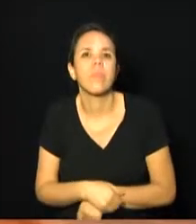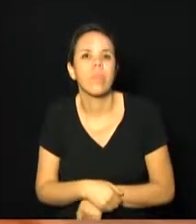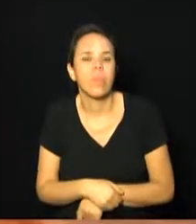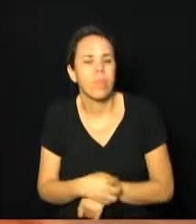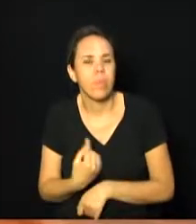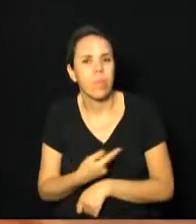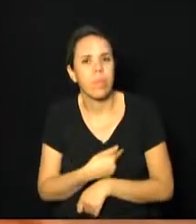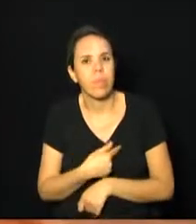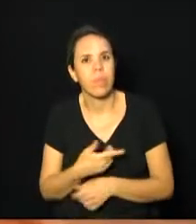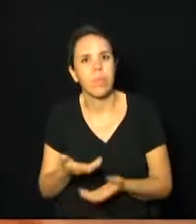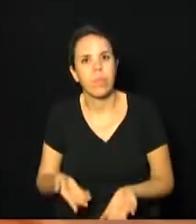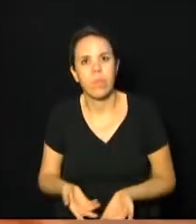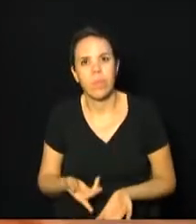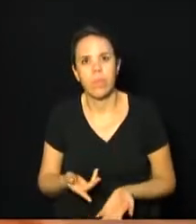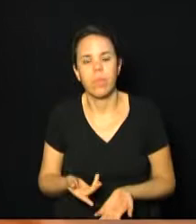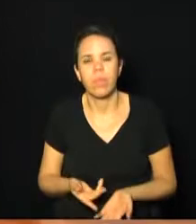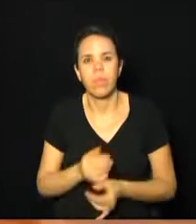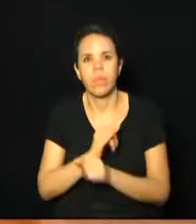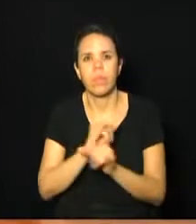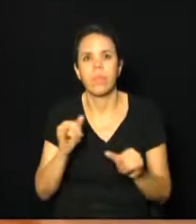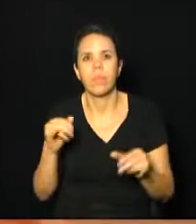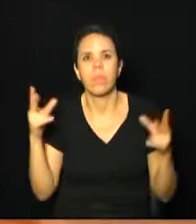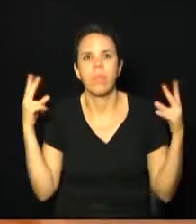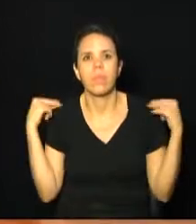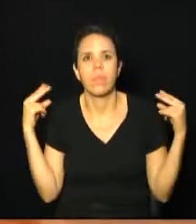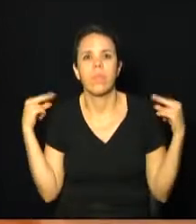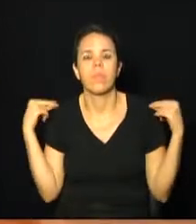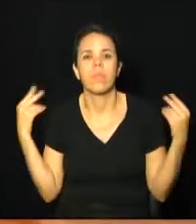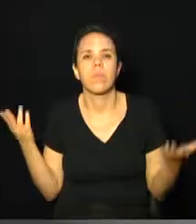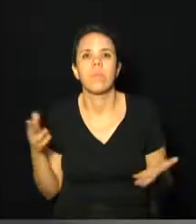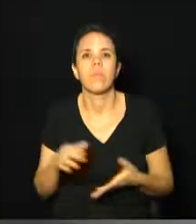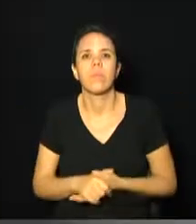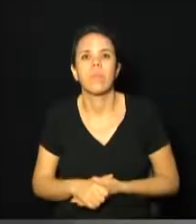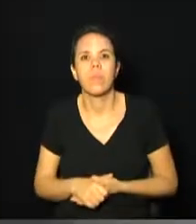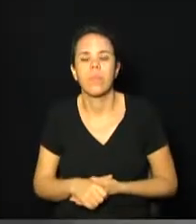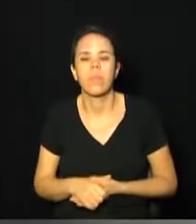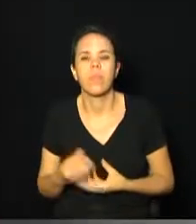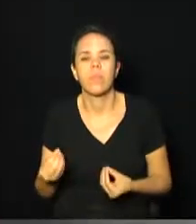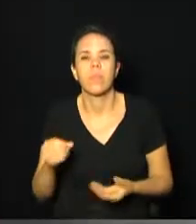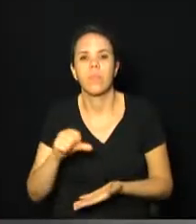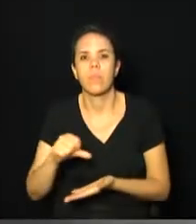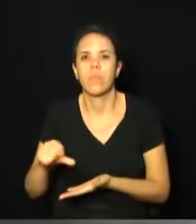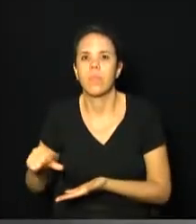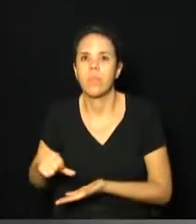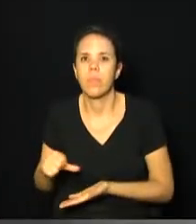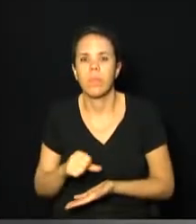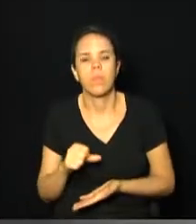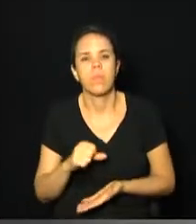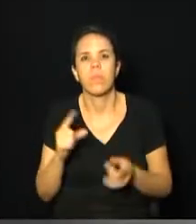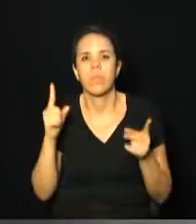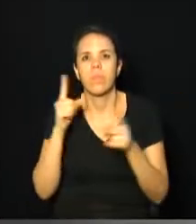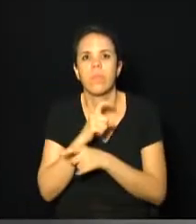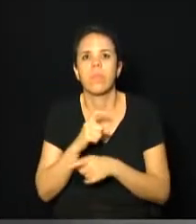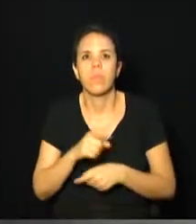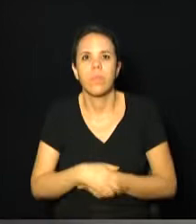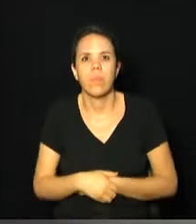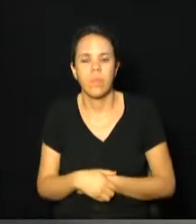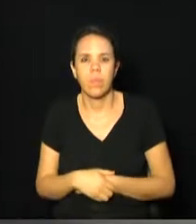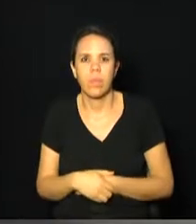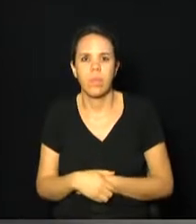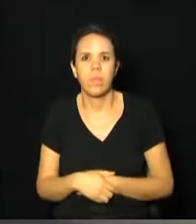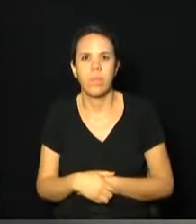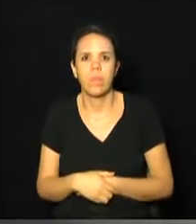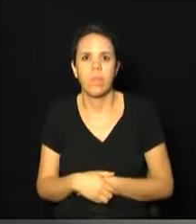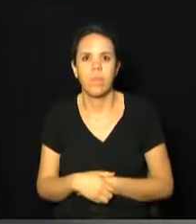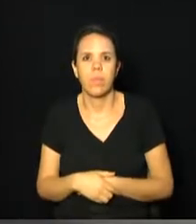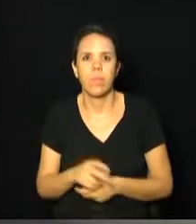o que a gente prega para os motoristas é o seguinte: como são regiões mais complicadas, então vocês façam isso